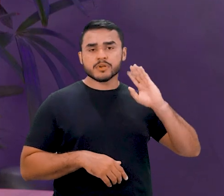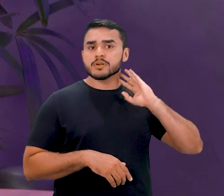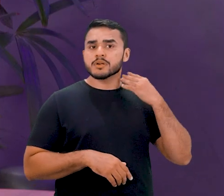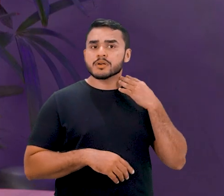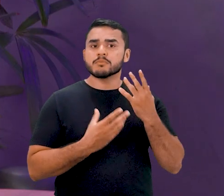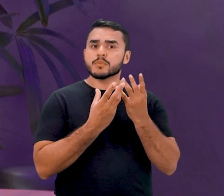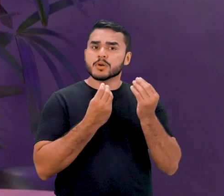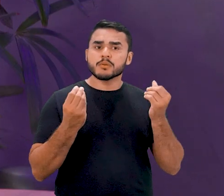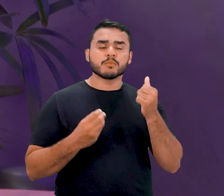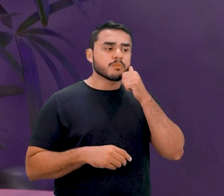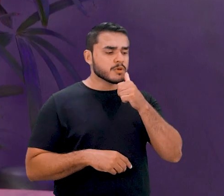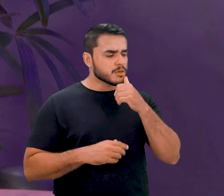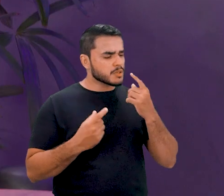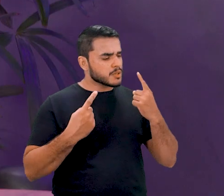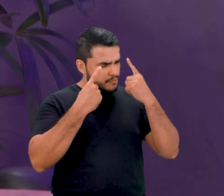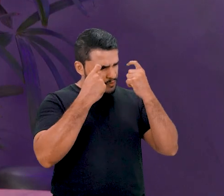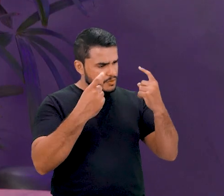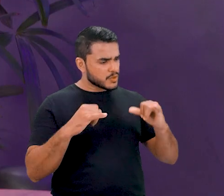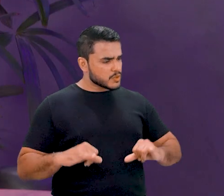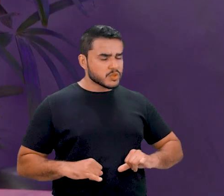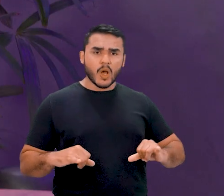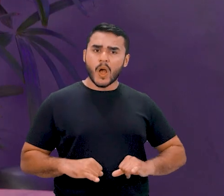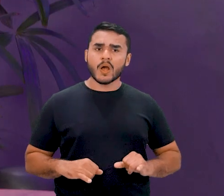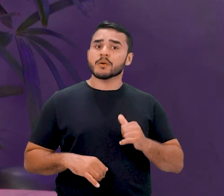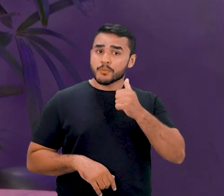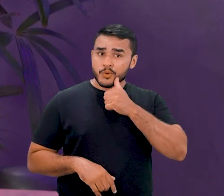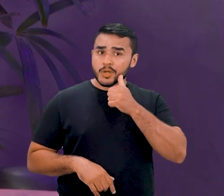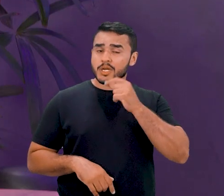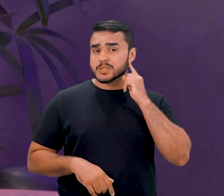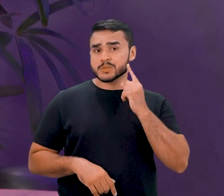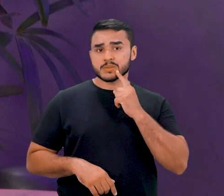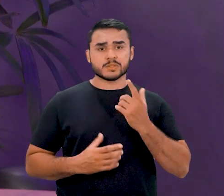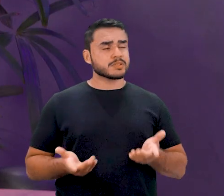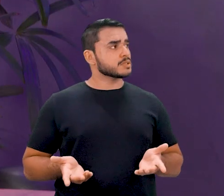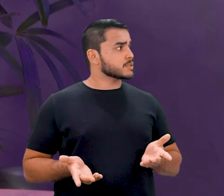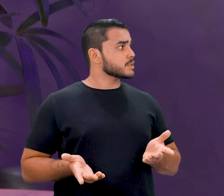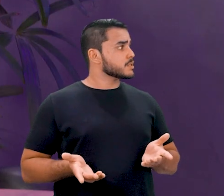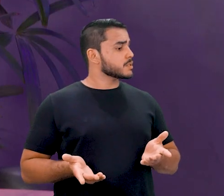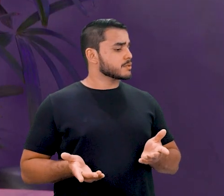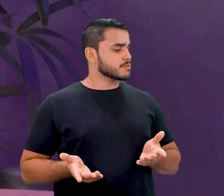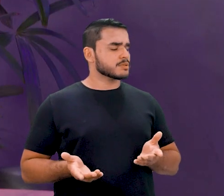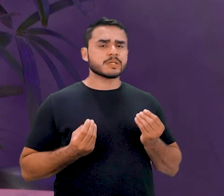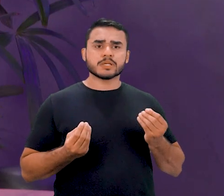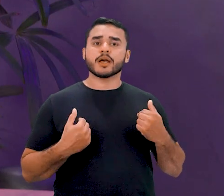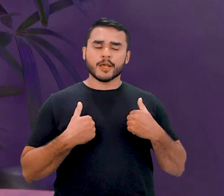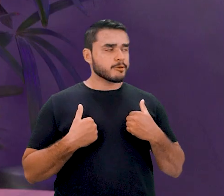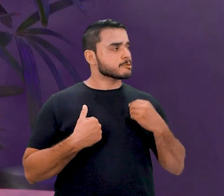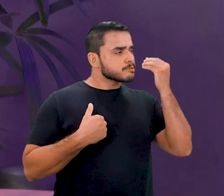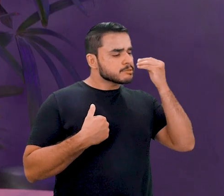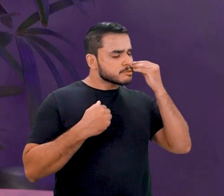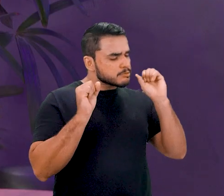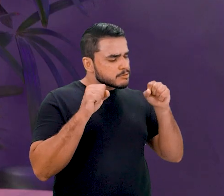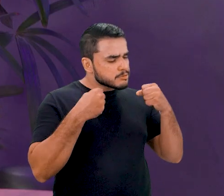uma imensidão de violências, de vários tipos de violência. E eu fico muito feliz de a gente estar podendo